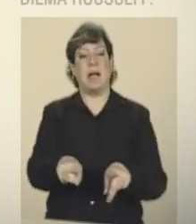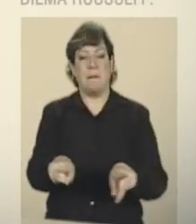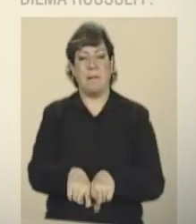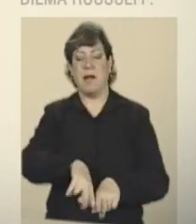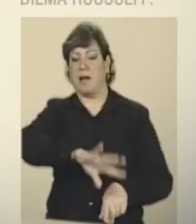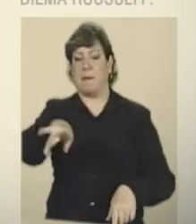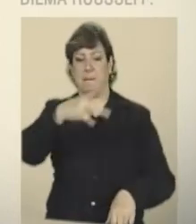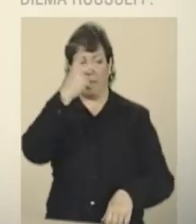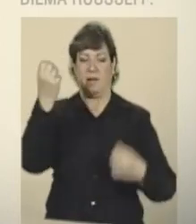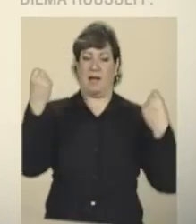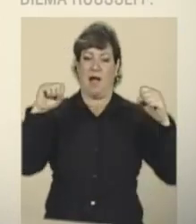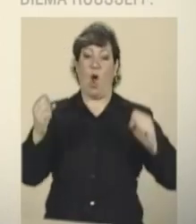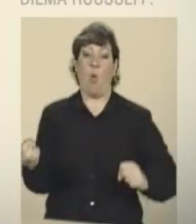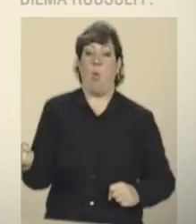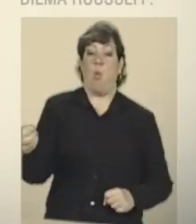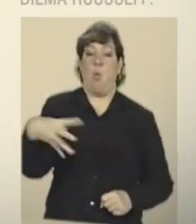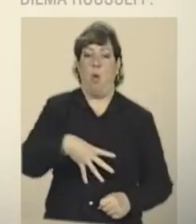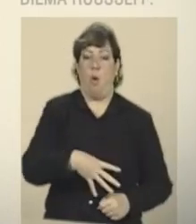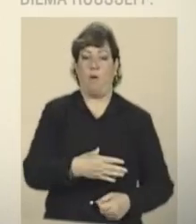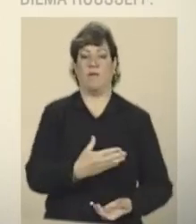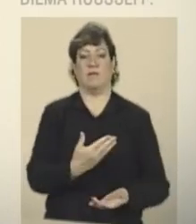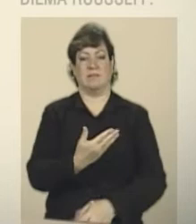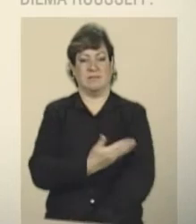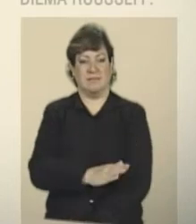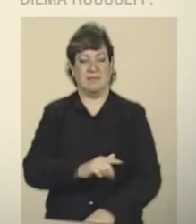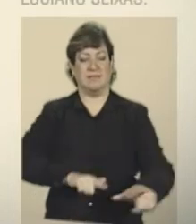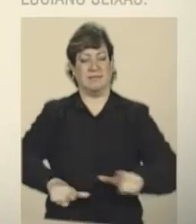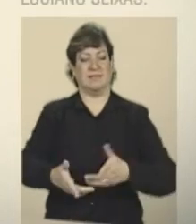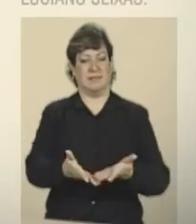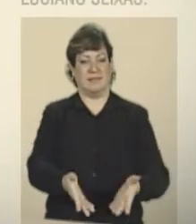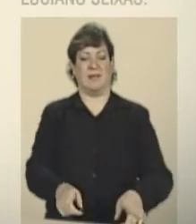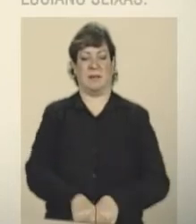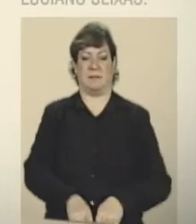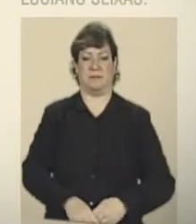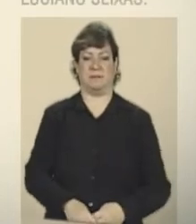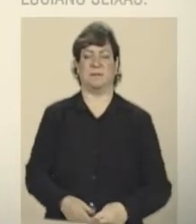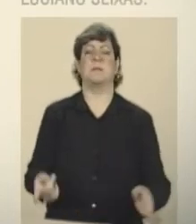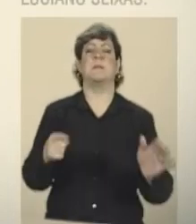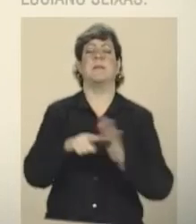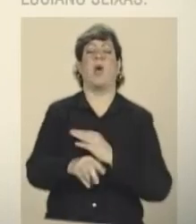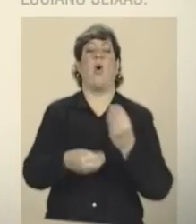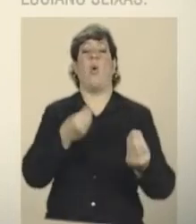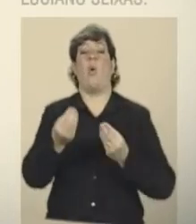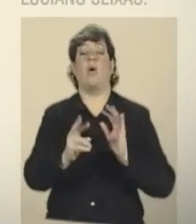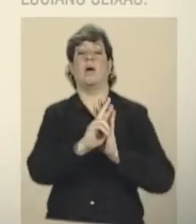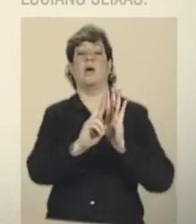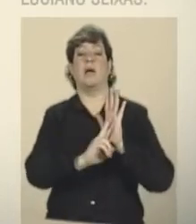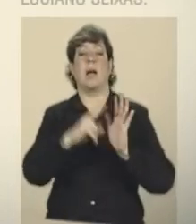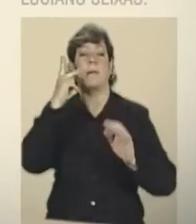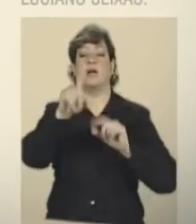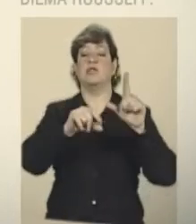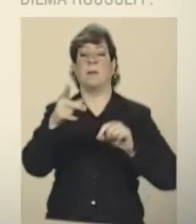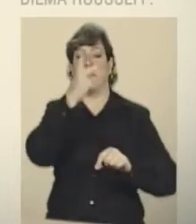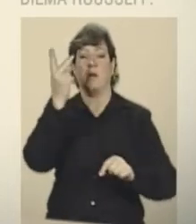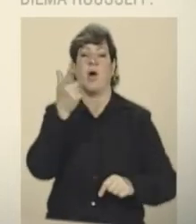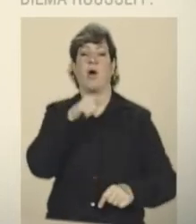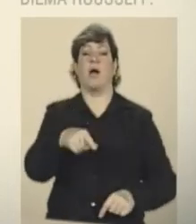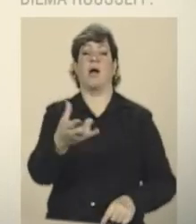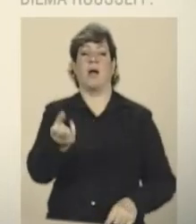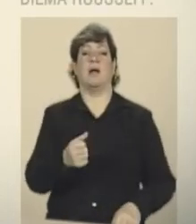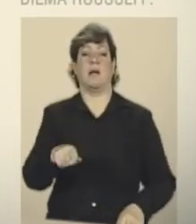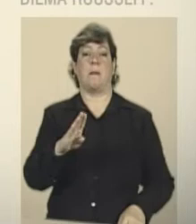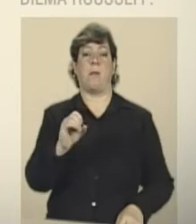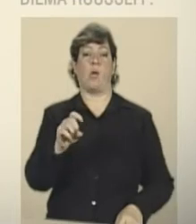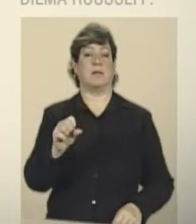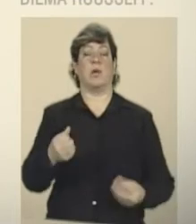quanto os que estão começando a construir suas carreiras E qual é o critério para selecionar os bolsistas presidenta olha